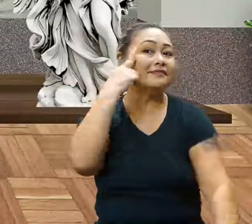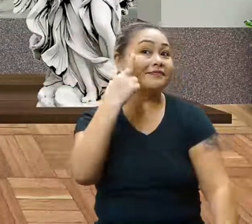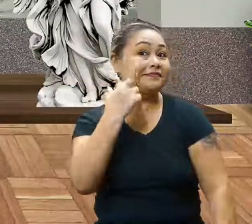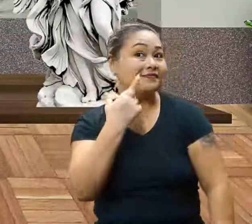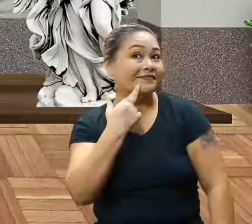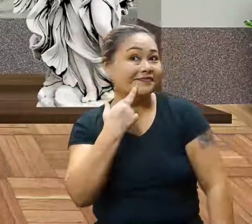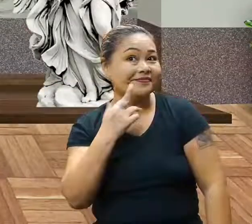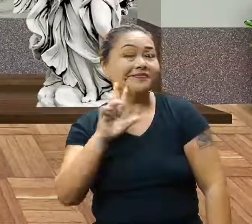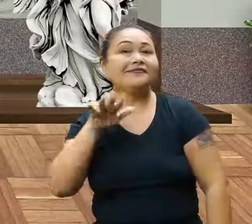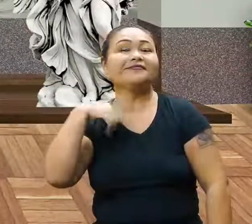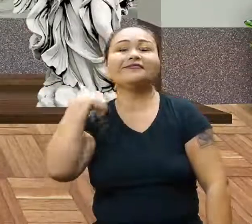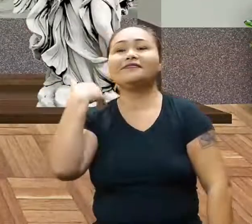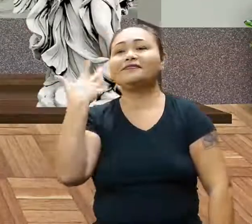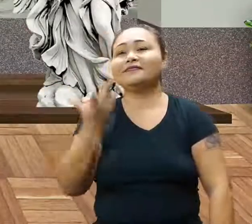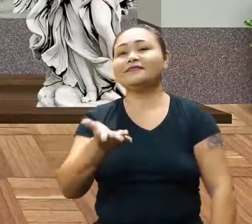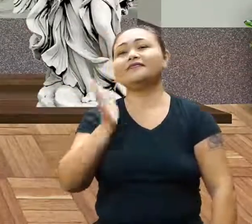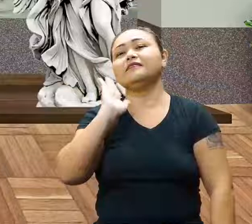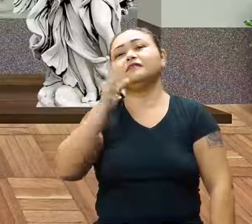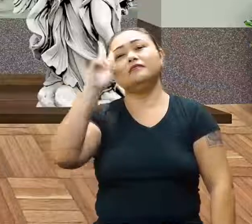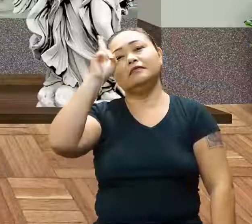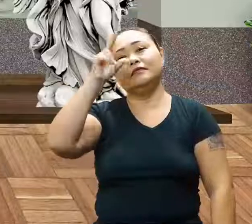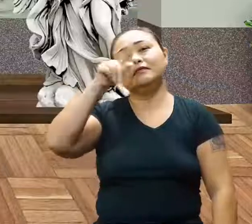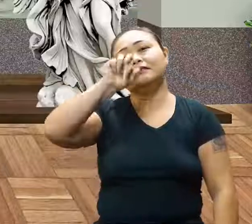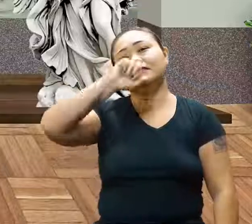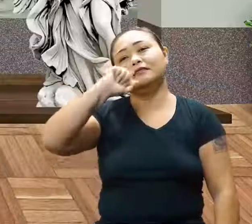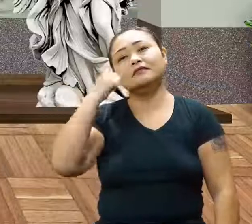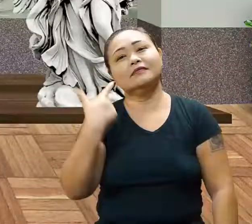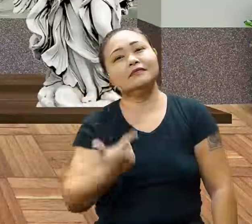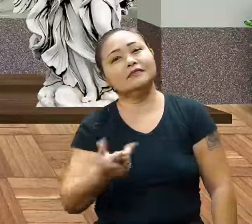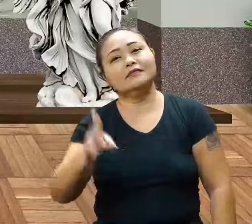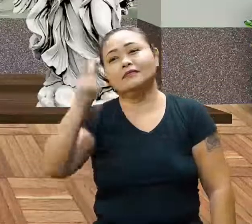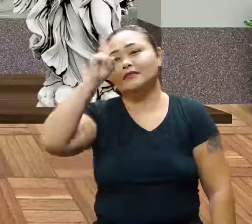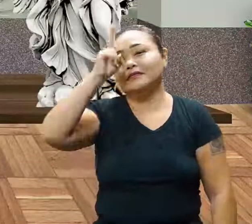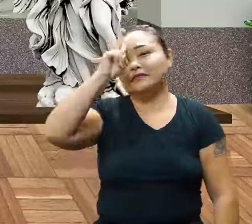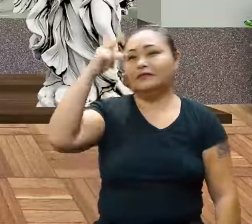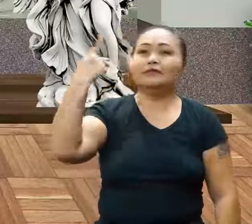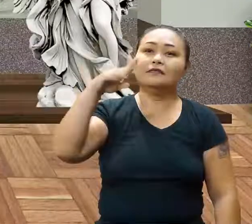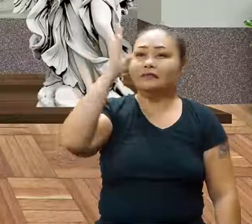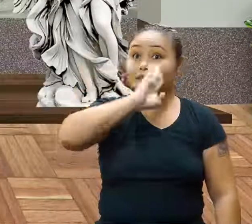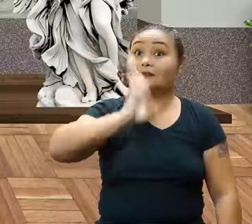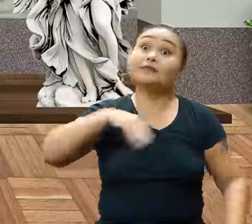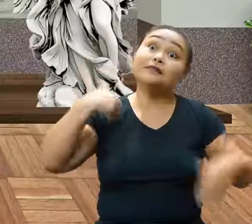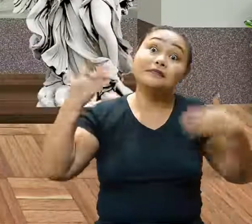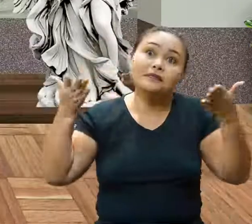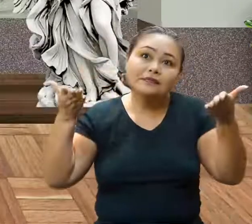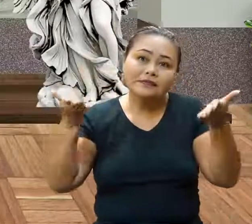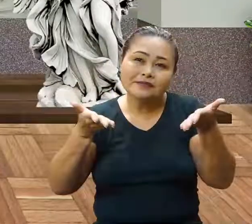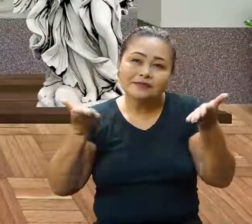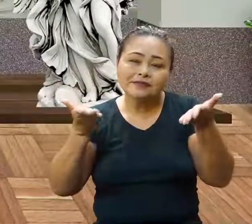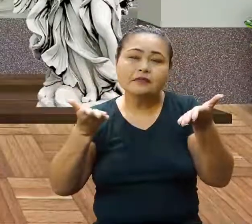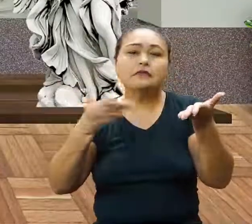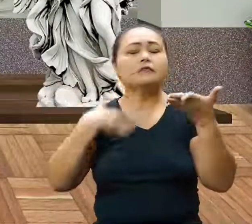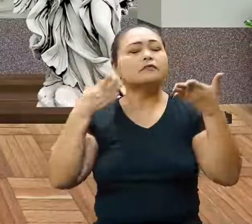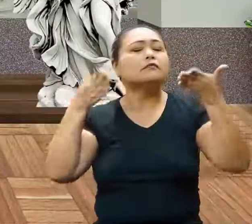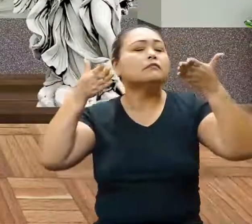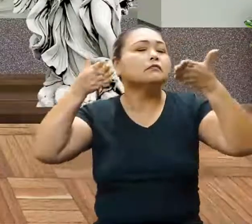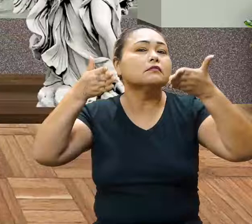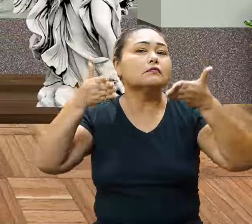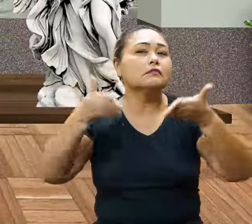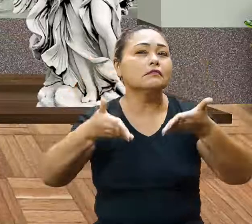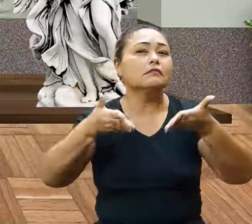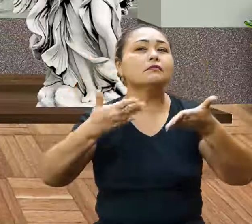já trabalhamos história geral, já trabalhamos história do Brasil e agora chegou a nossa aula específica, que é a